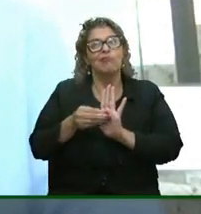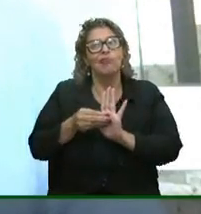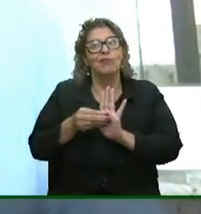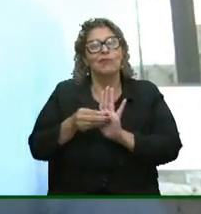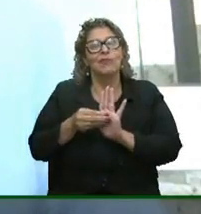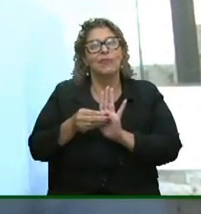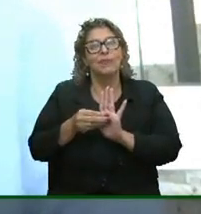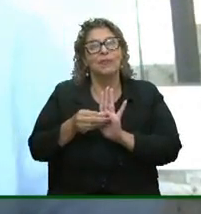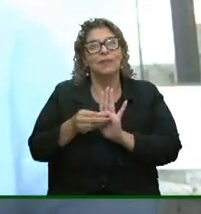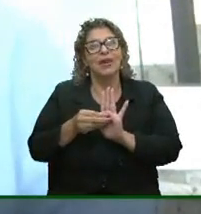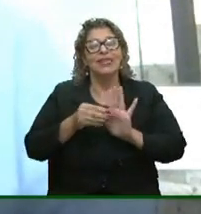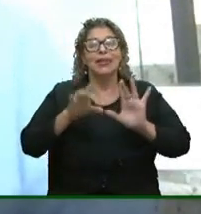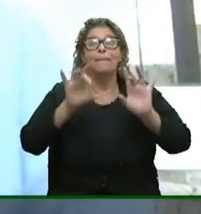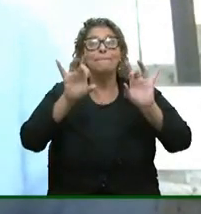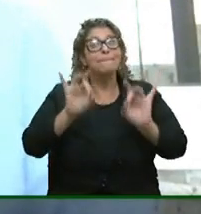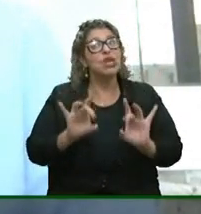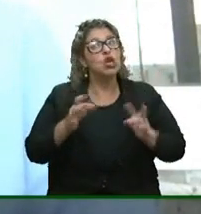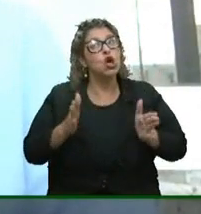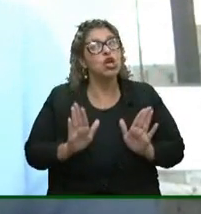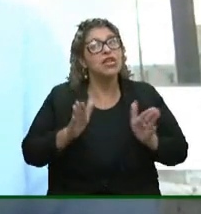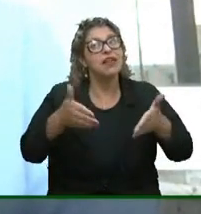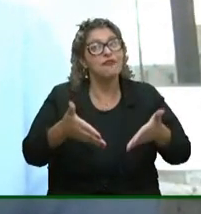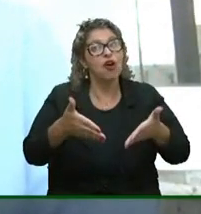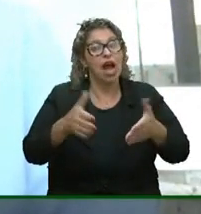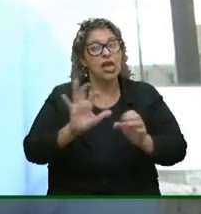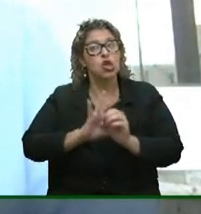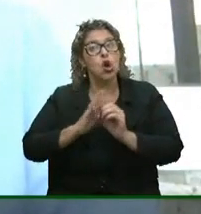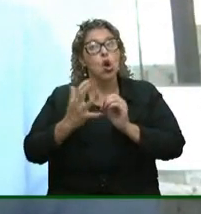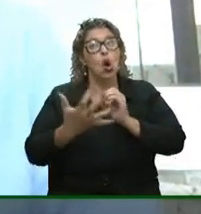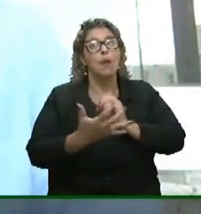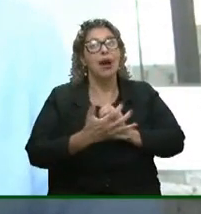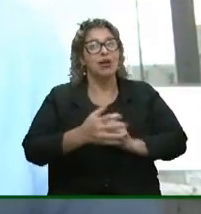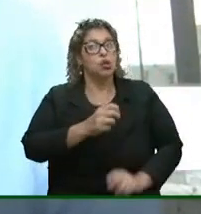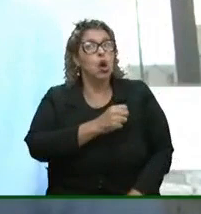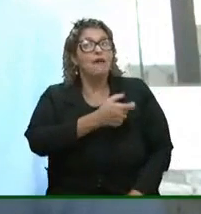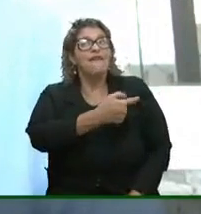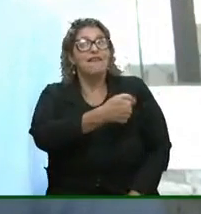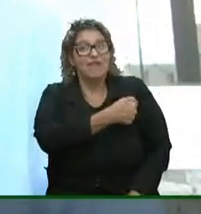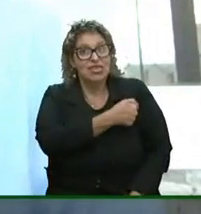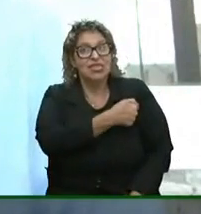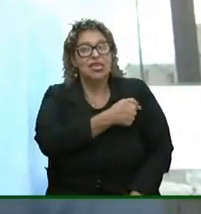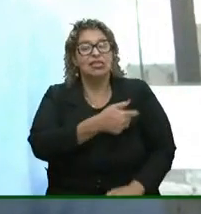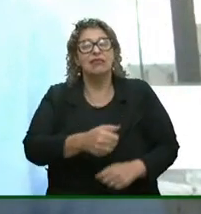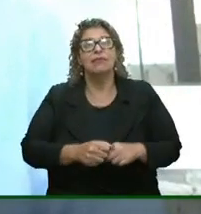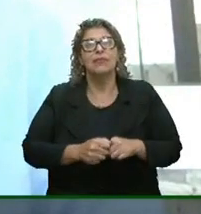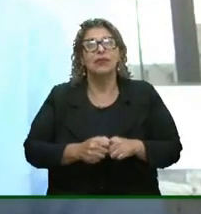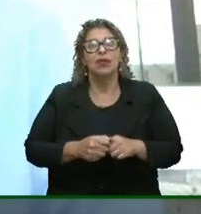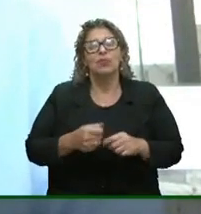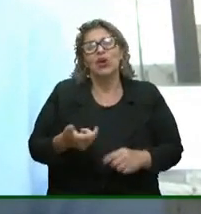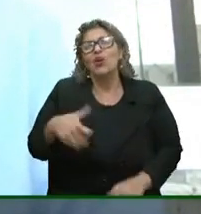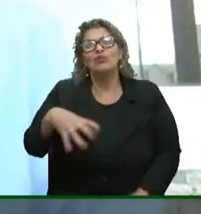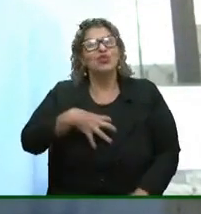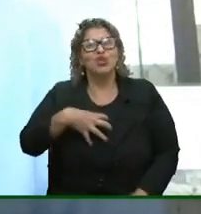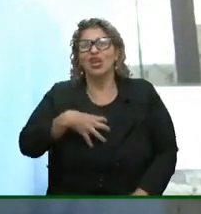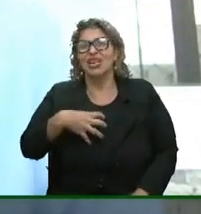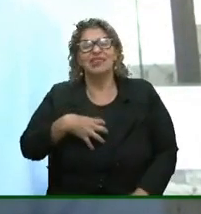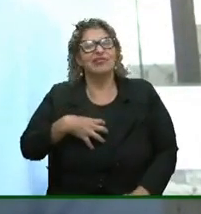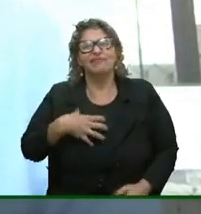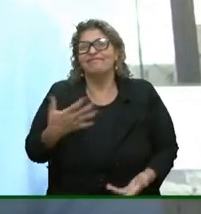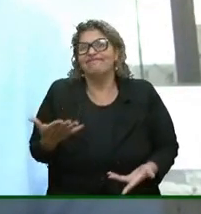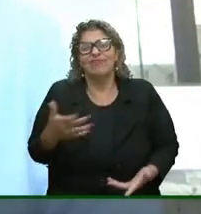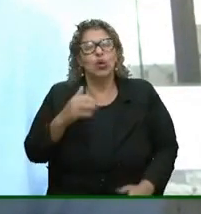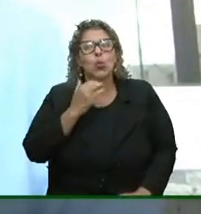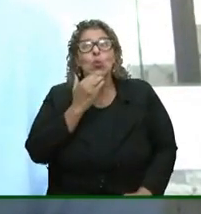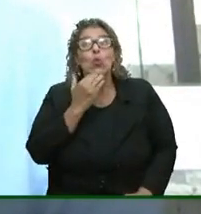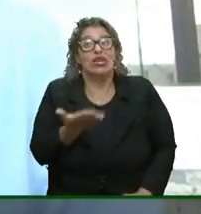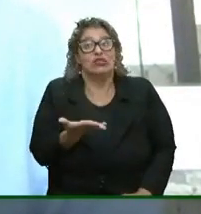fiquemos na priorização do combate à Covid através de vacina, já que outros métodos falharam, né? É lamentável que